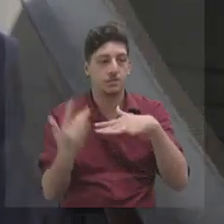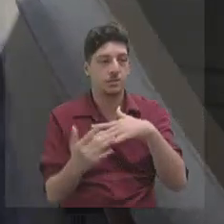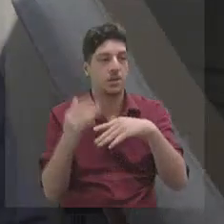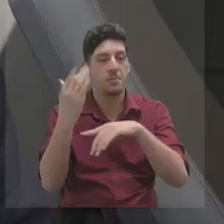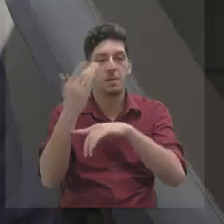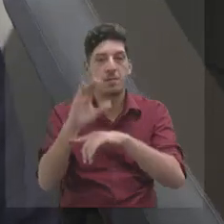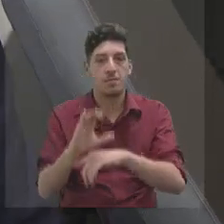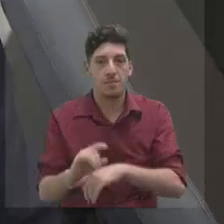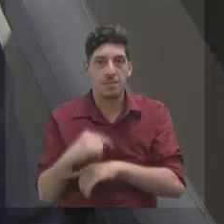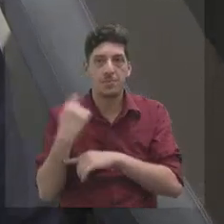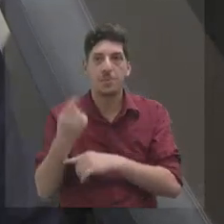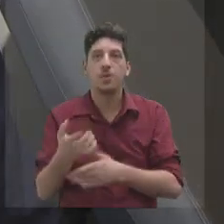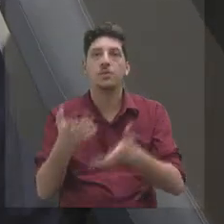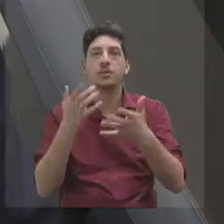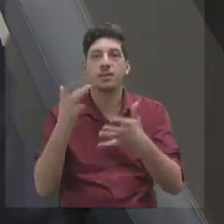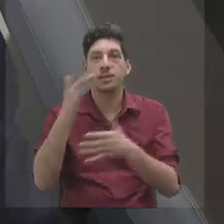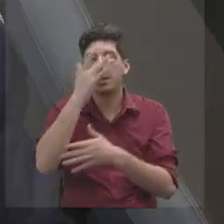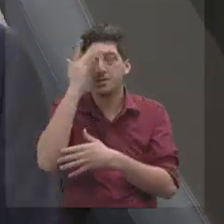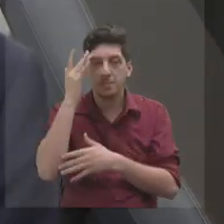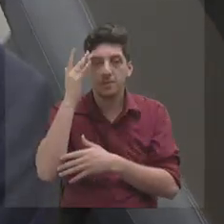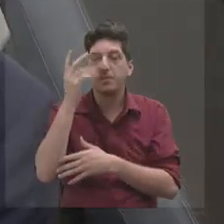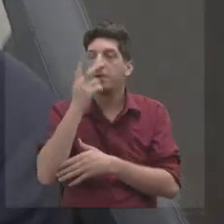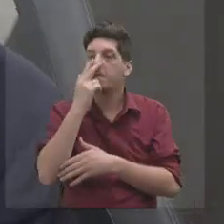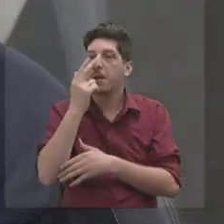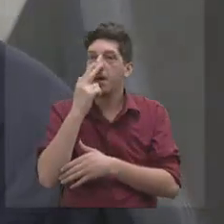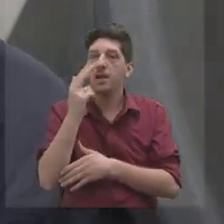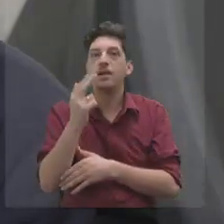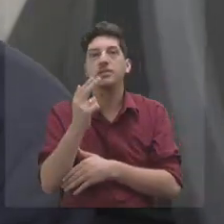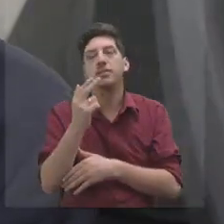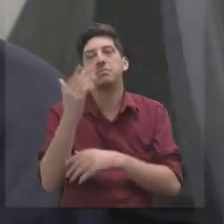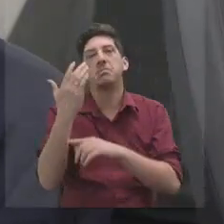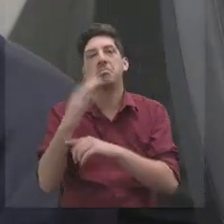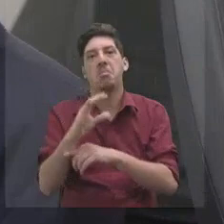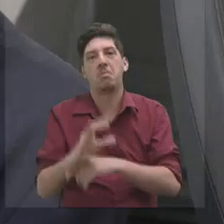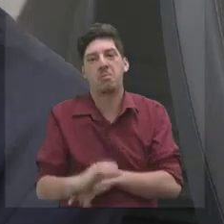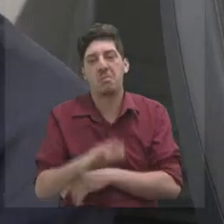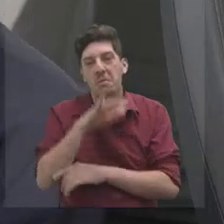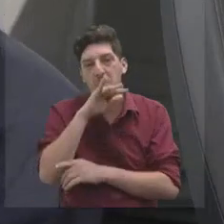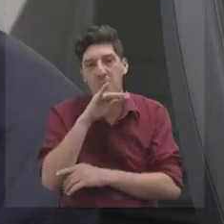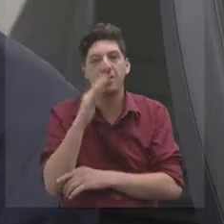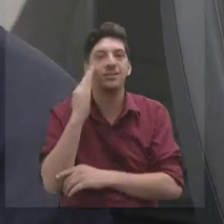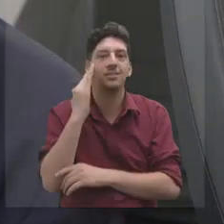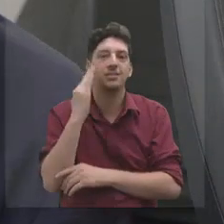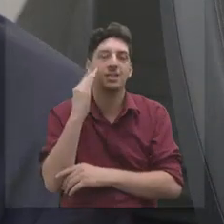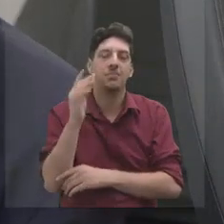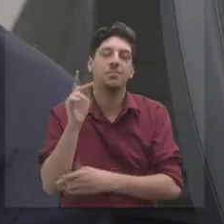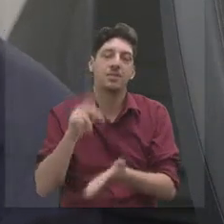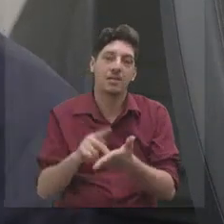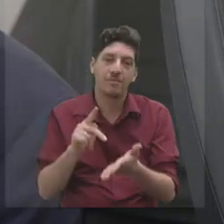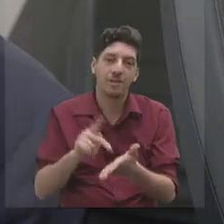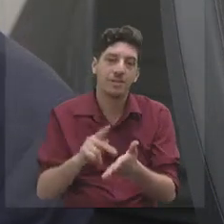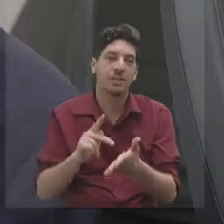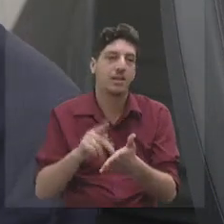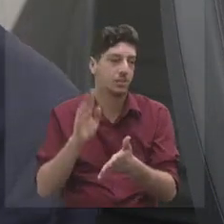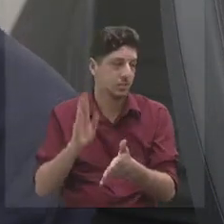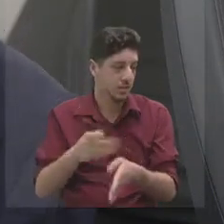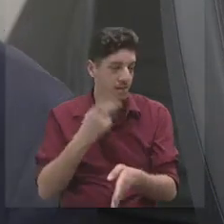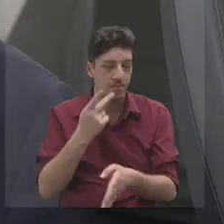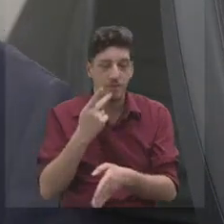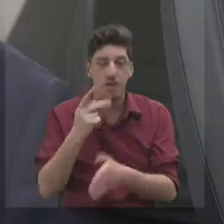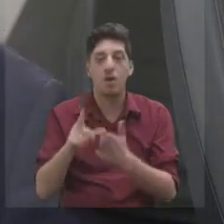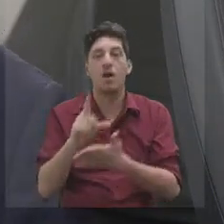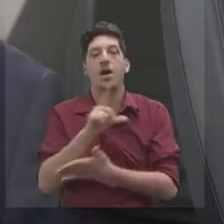gente fica querendo as pessoas baixam muito nível porque na verdade como disse aqui pelo Bosco